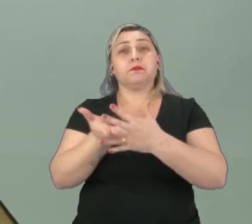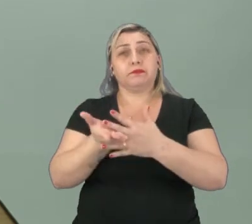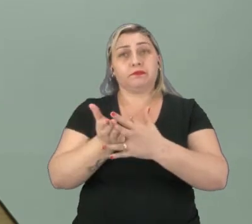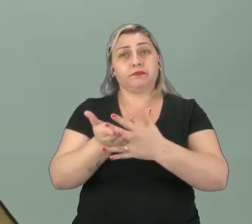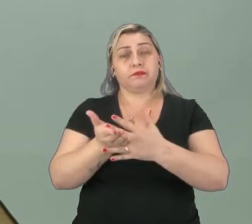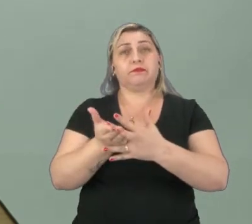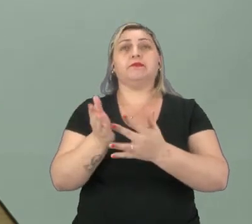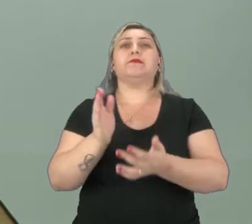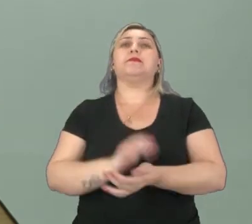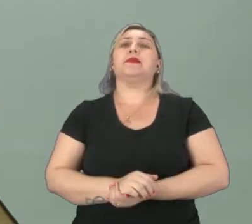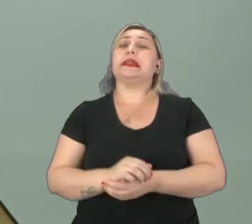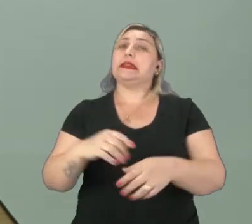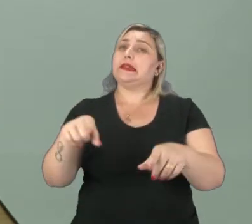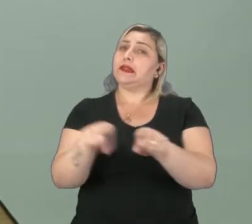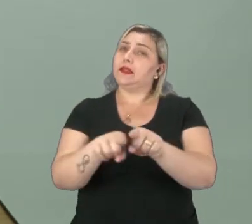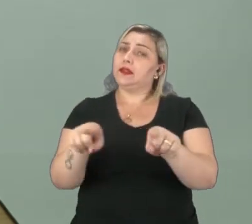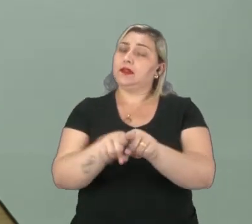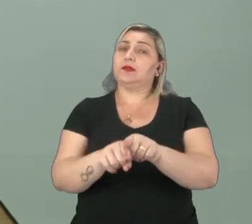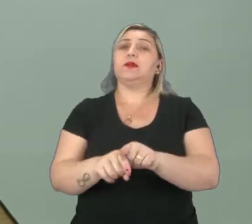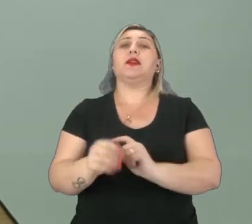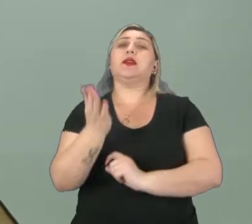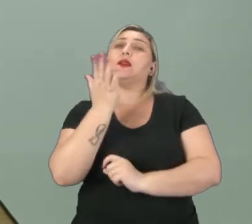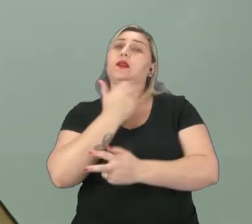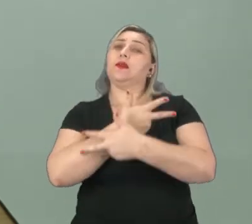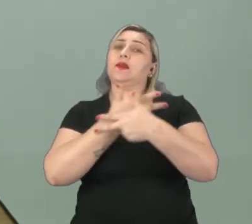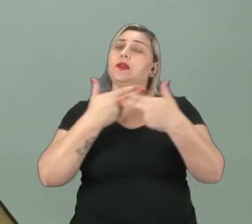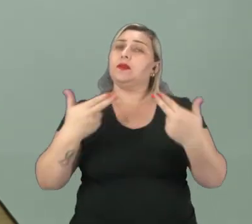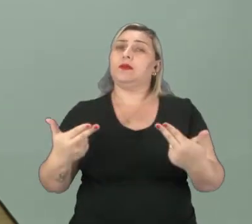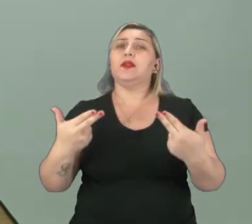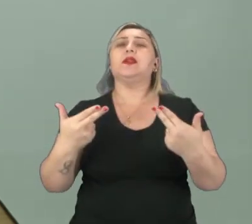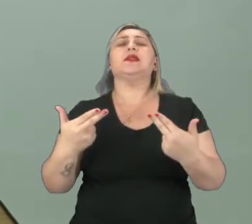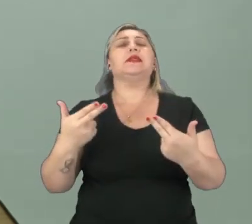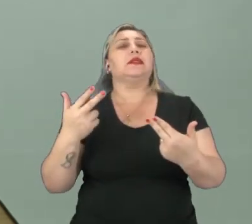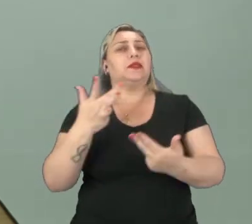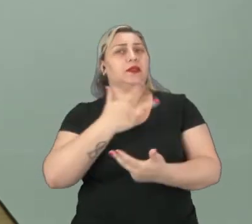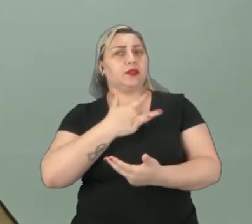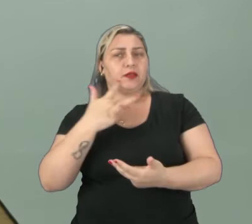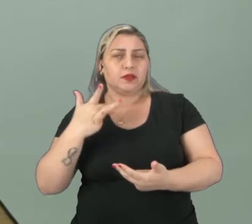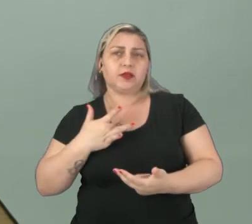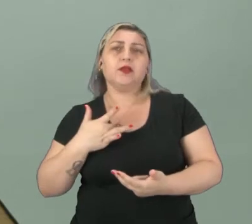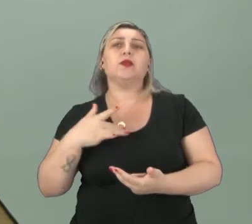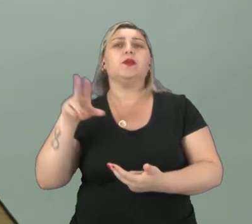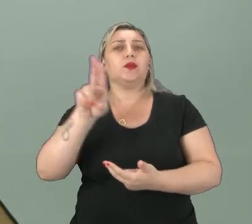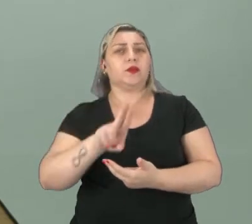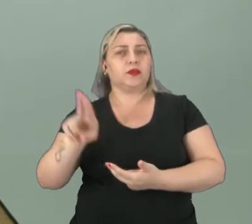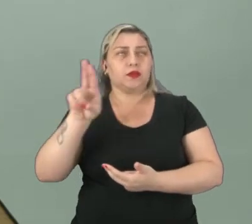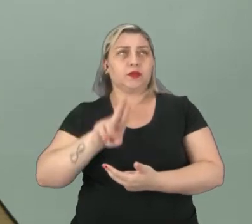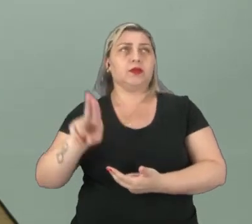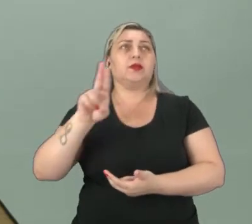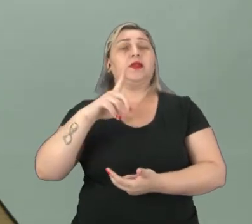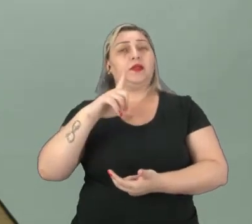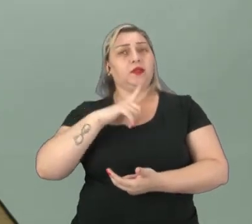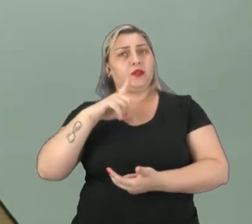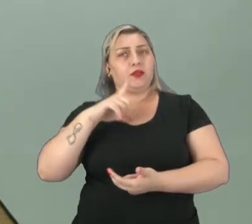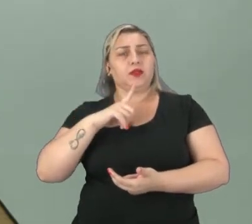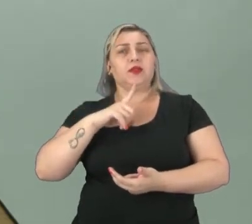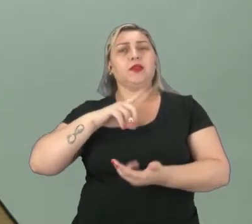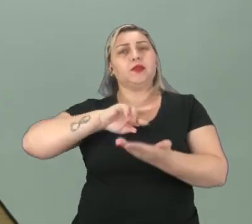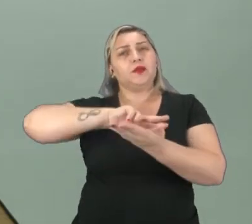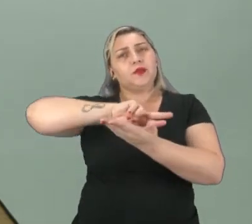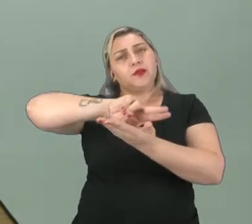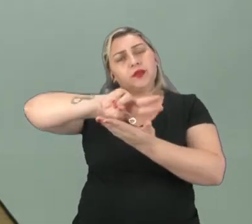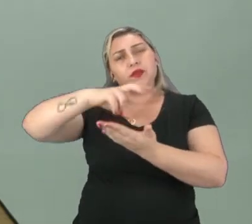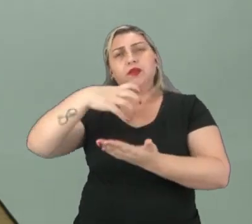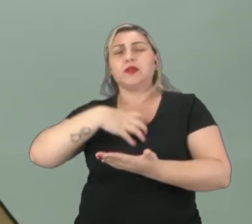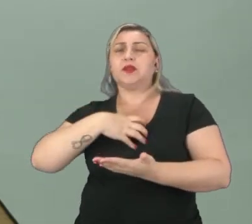macaxeira, que também é um alimento bastante saudável e bastante consumido. A macaxeira, ela tem diversas formas